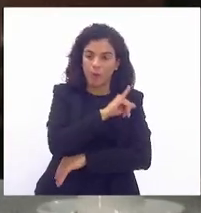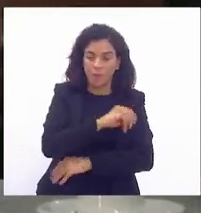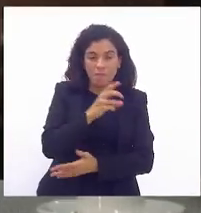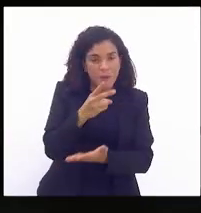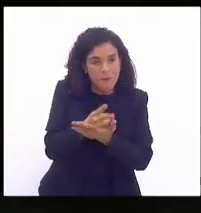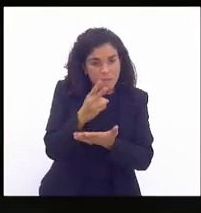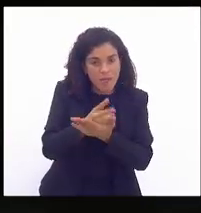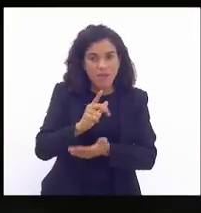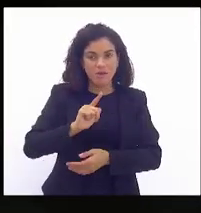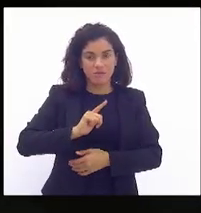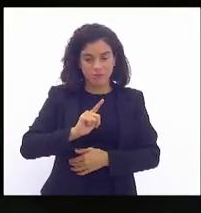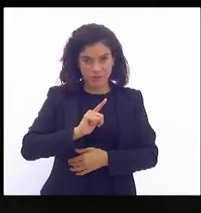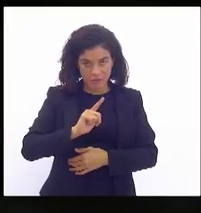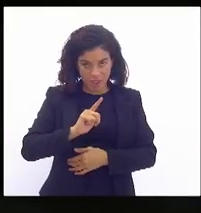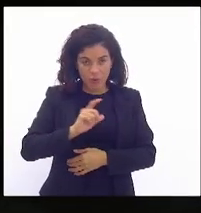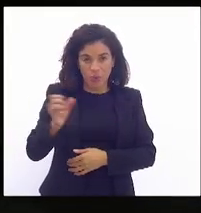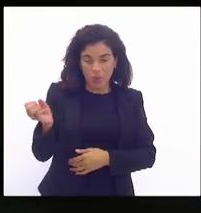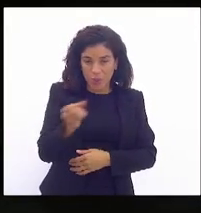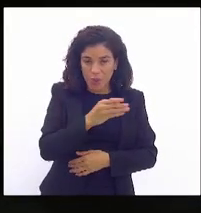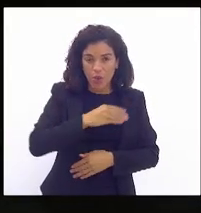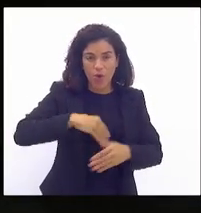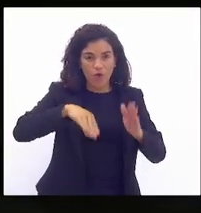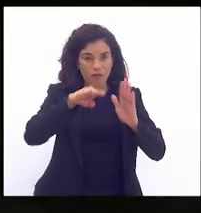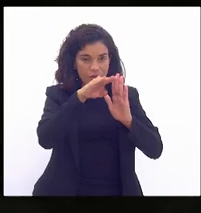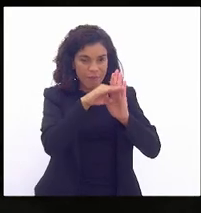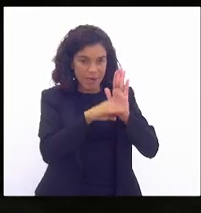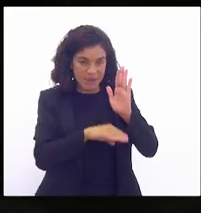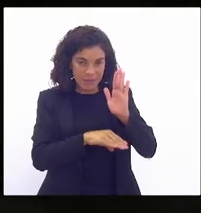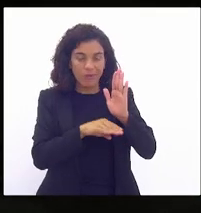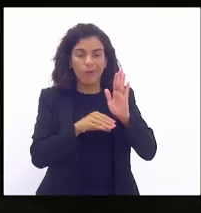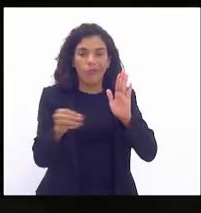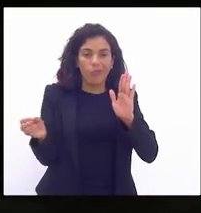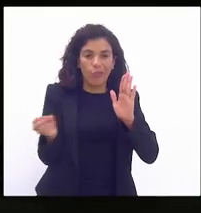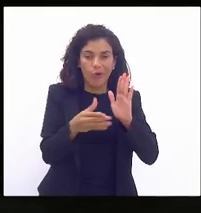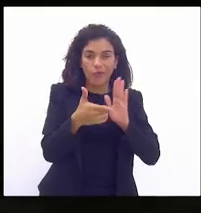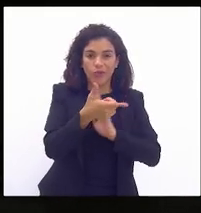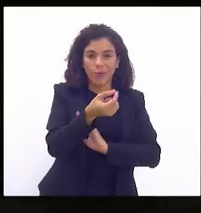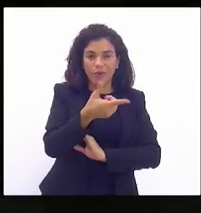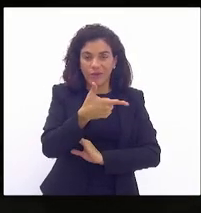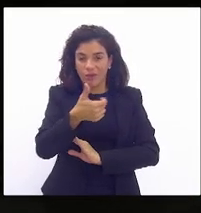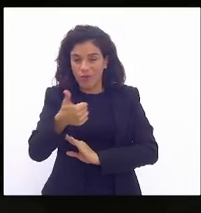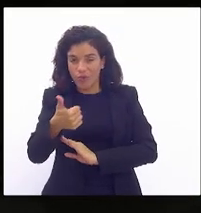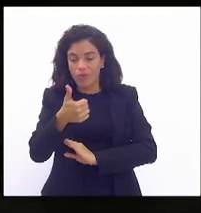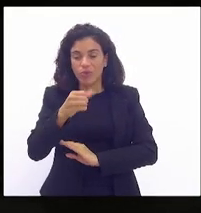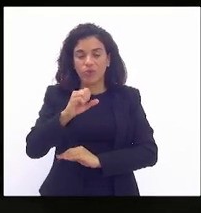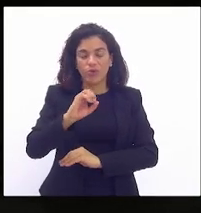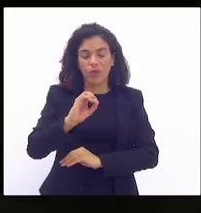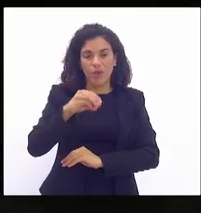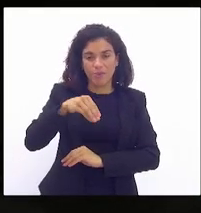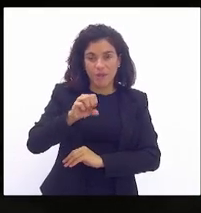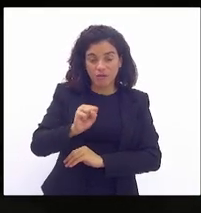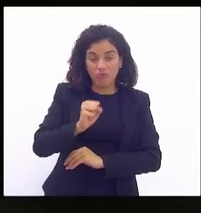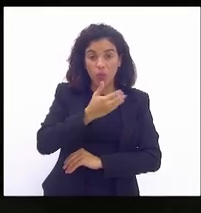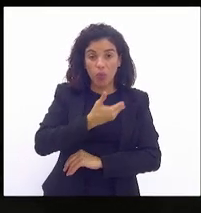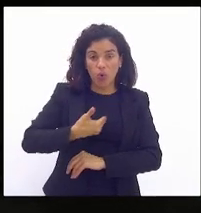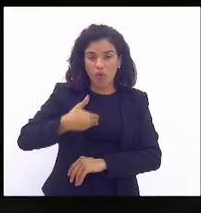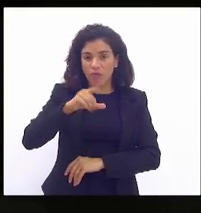Mesmo tendo o novo padrão, o padrão recente de 2021 da OMS, o governo